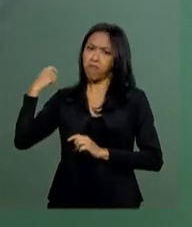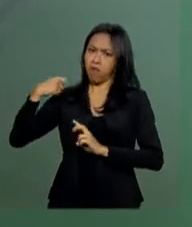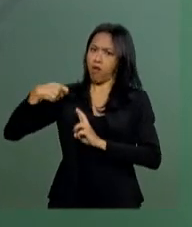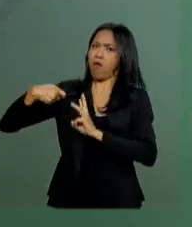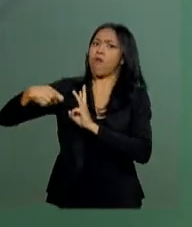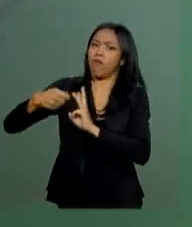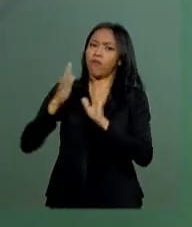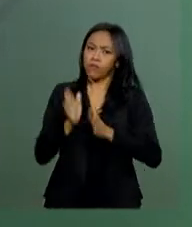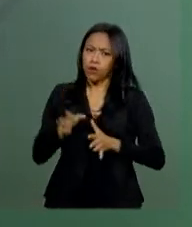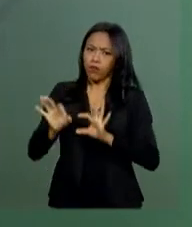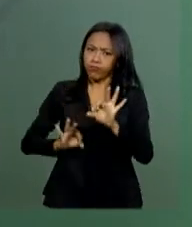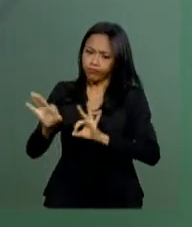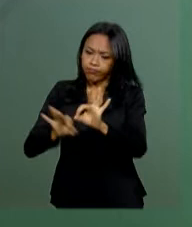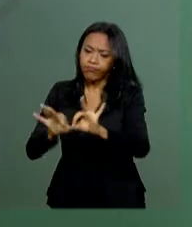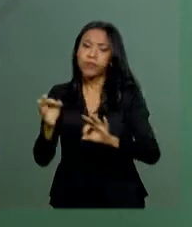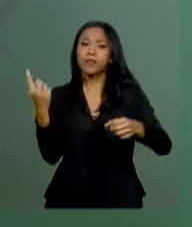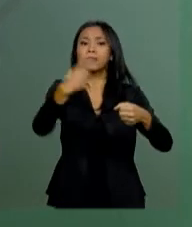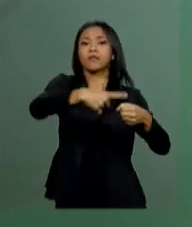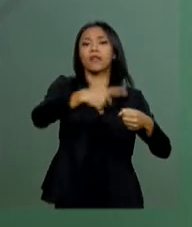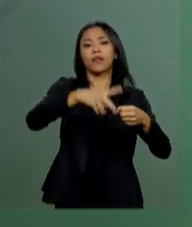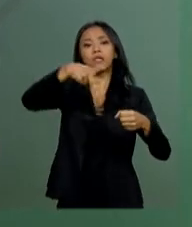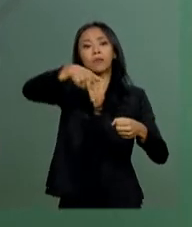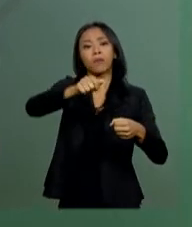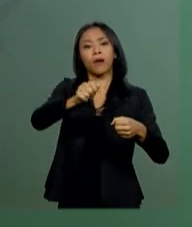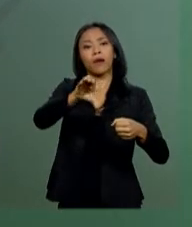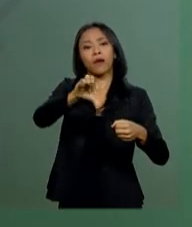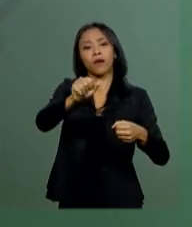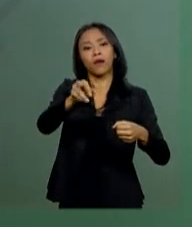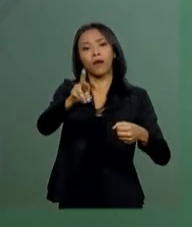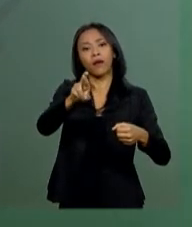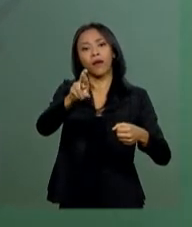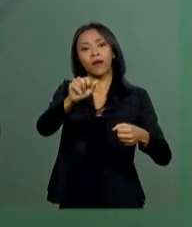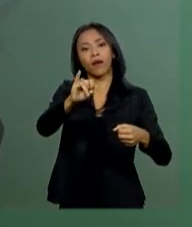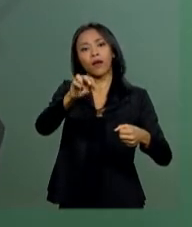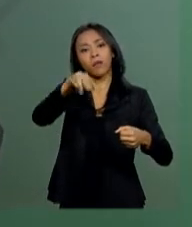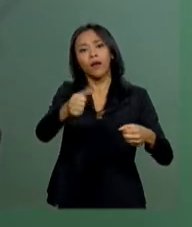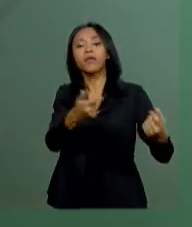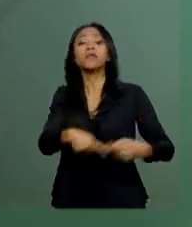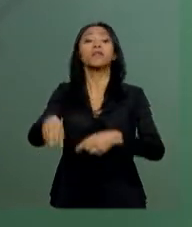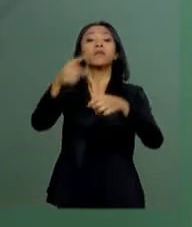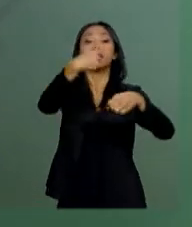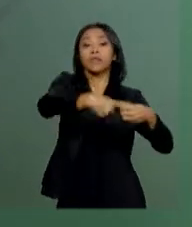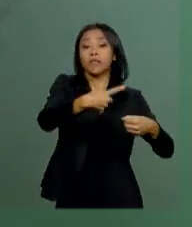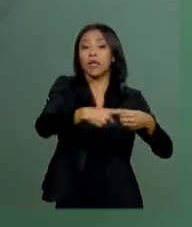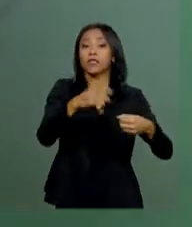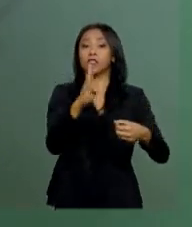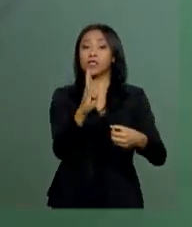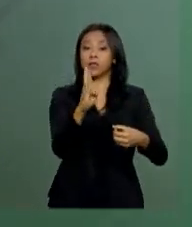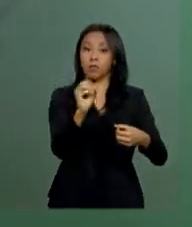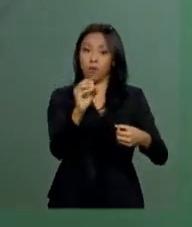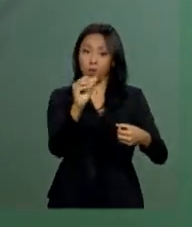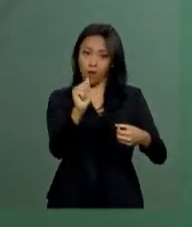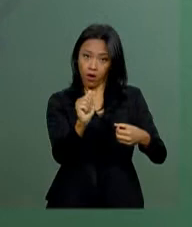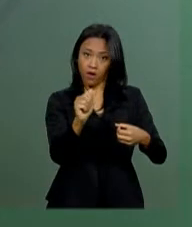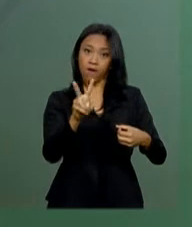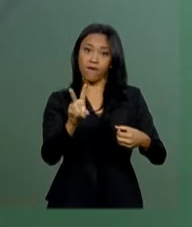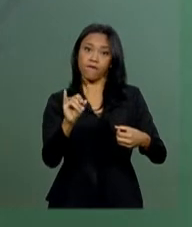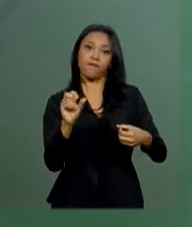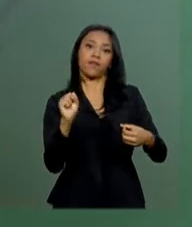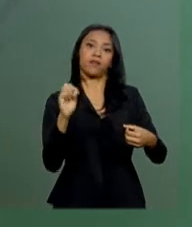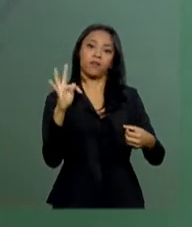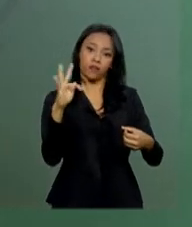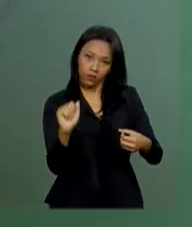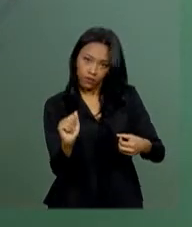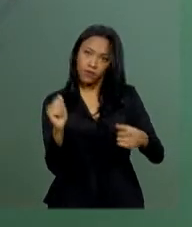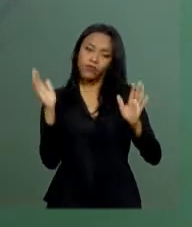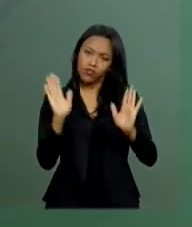em Pacaraima e em Boa Vista. Já oferecemos, como sabem todos,